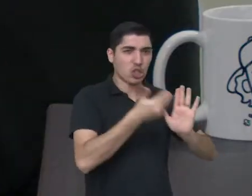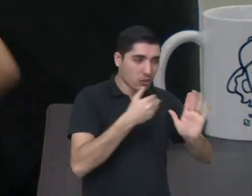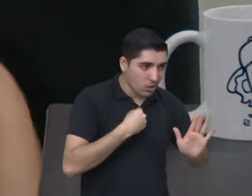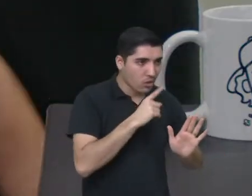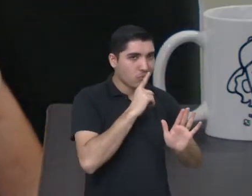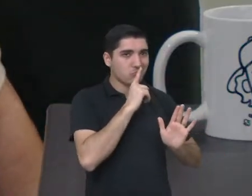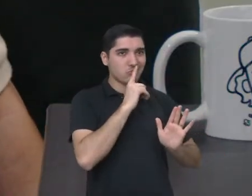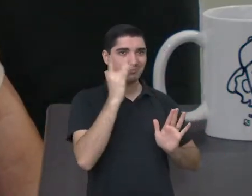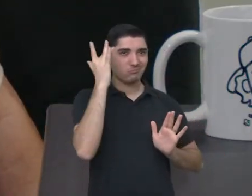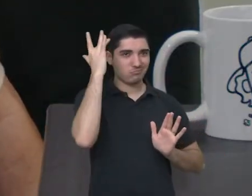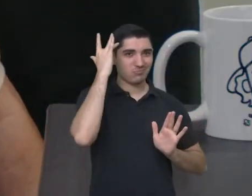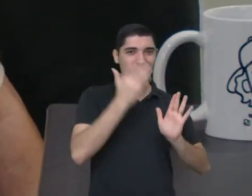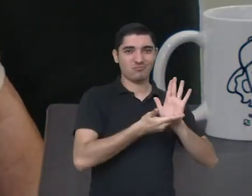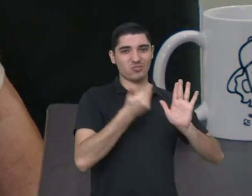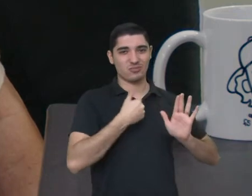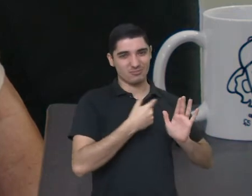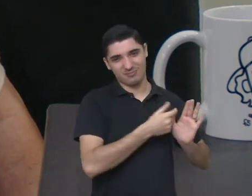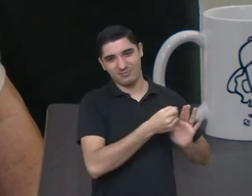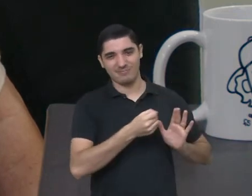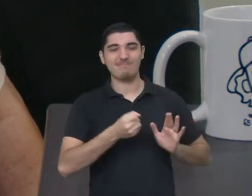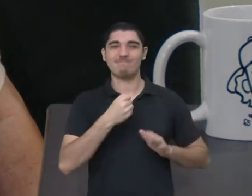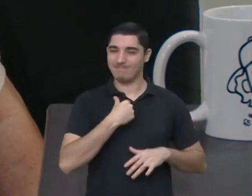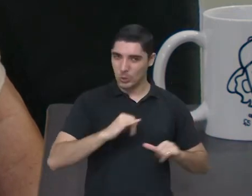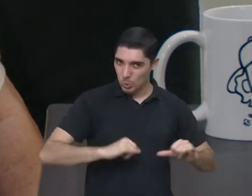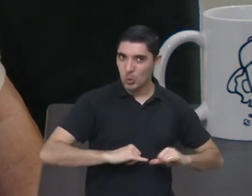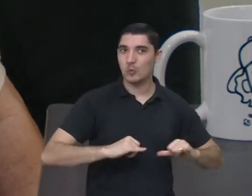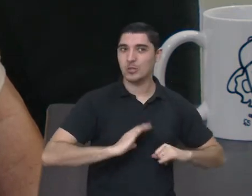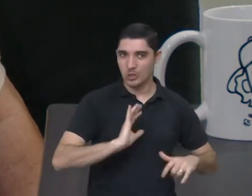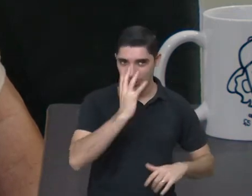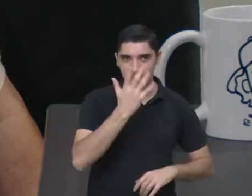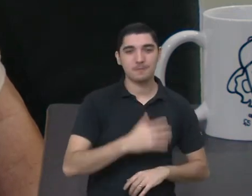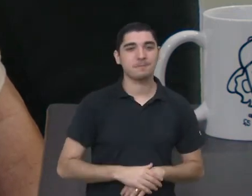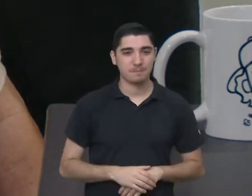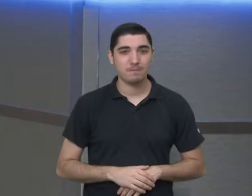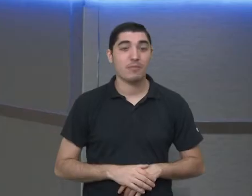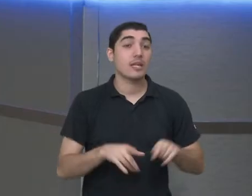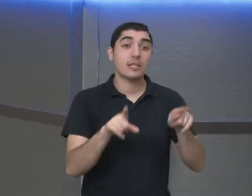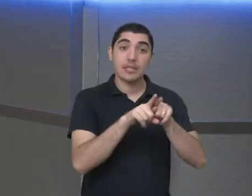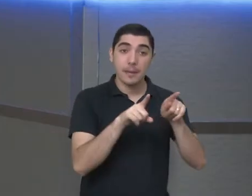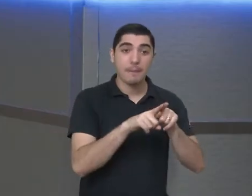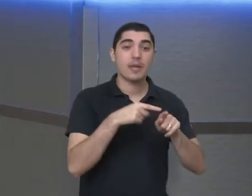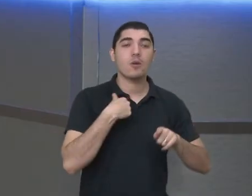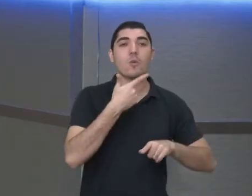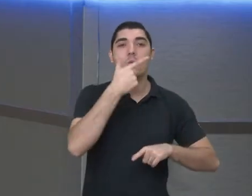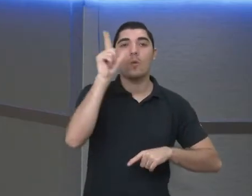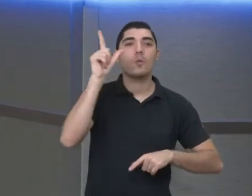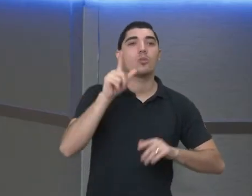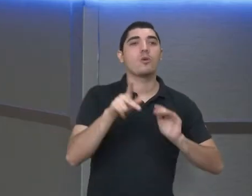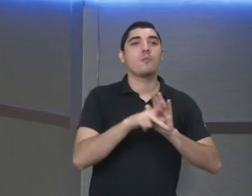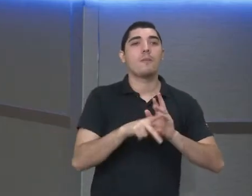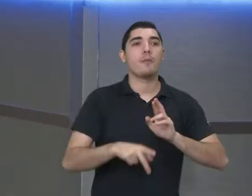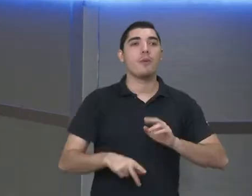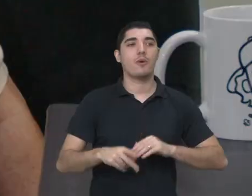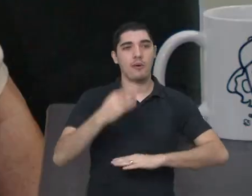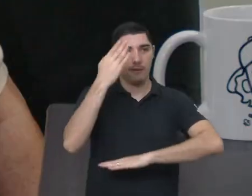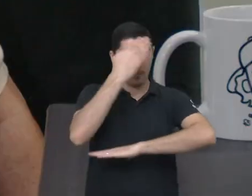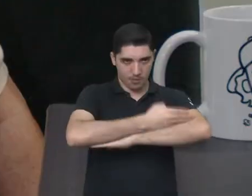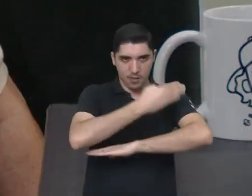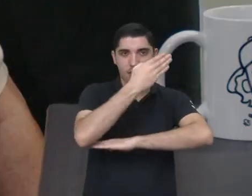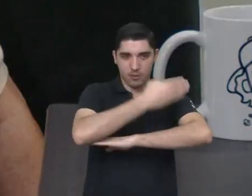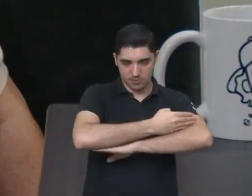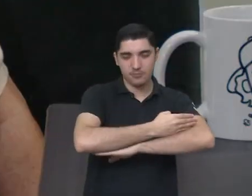do movimento em São Bernardo do Campo. Até que eu cheguei para um policial militar e falei, meu amigo, bolseiro credencial, olha, nós somos da rádio de São José dos Campos,